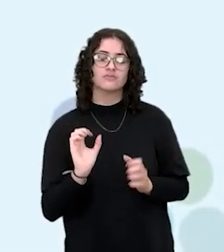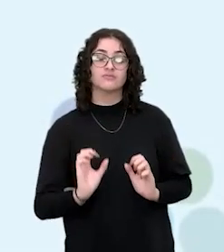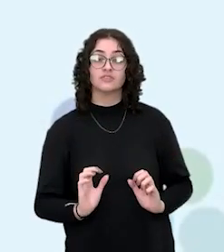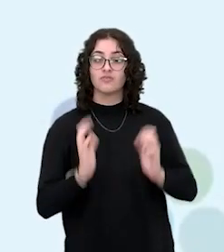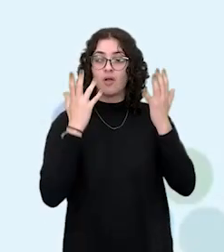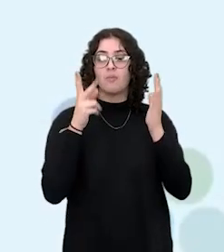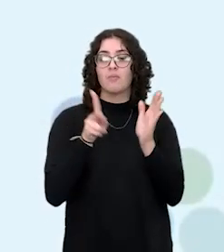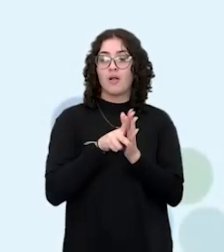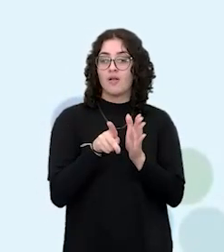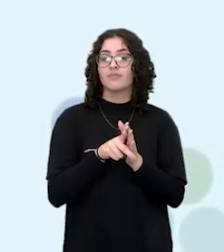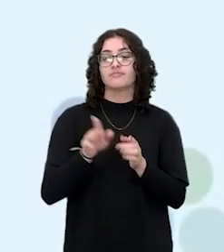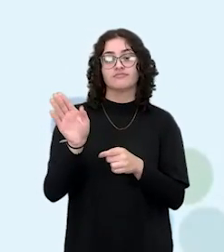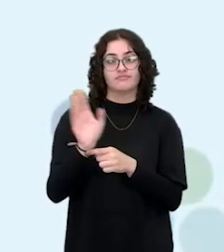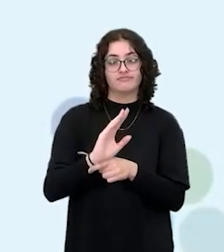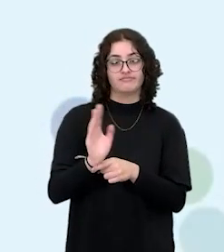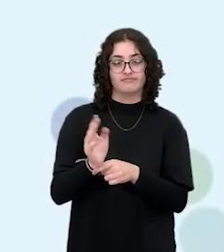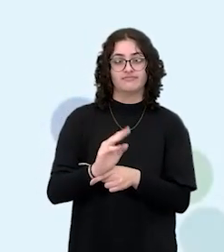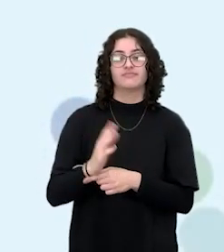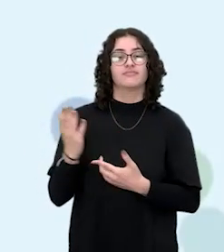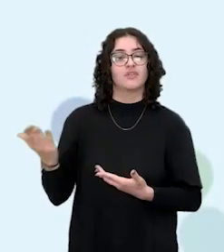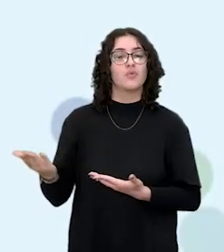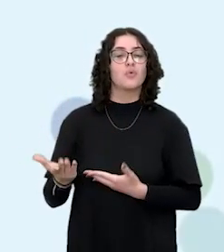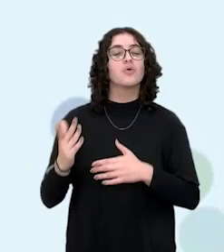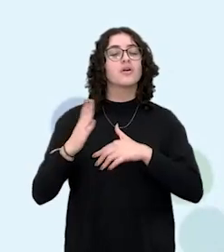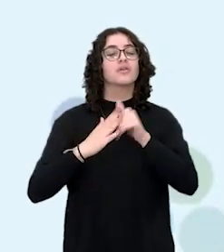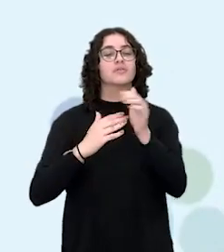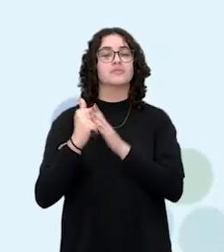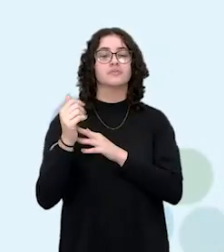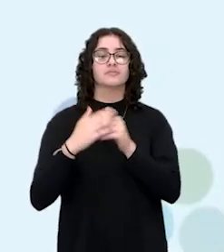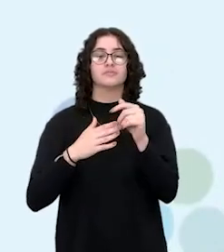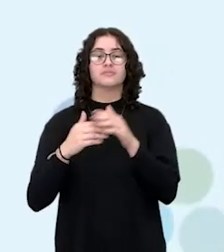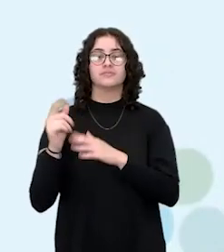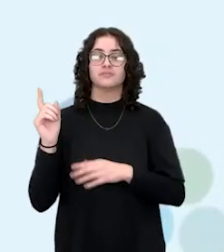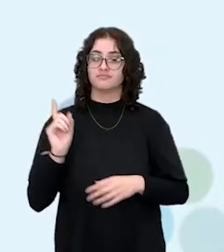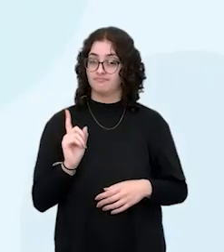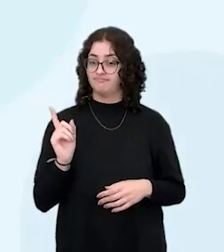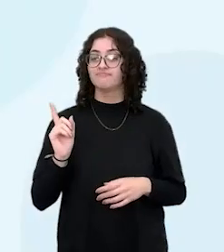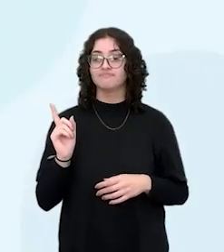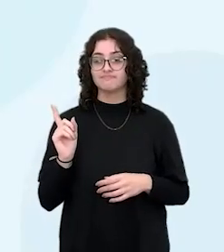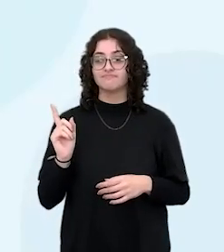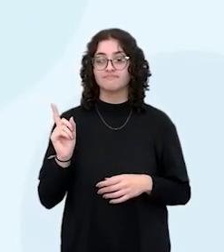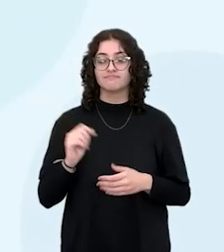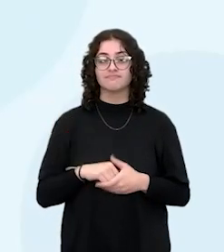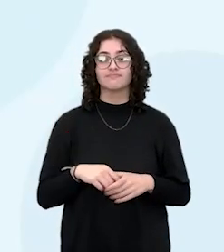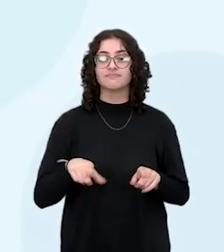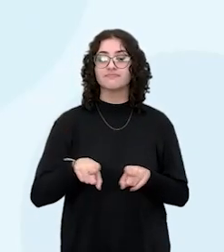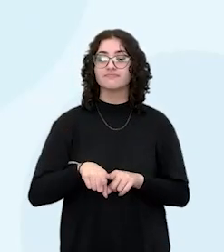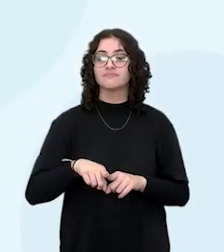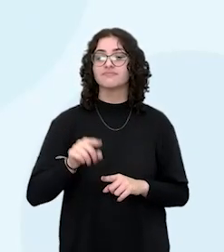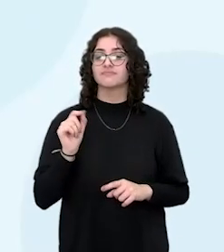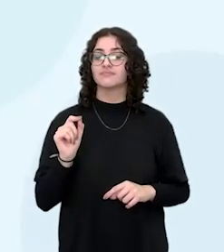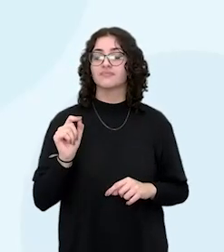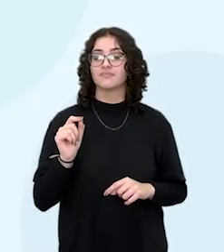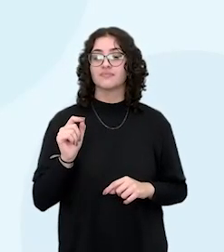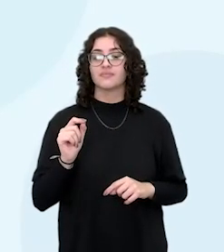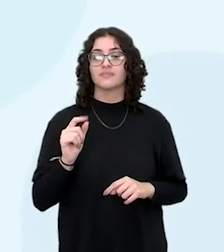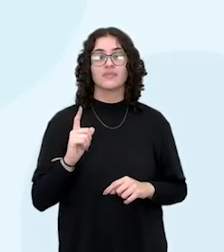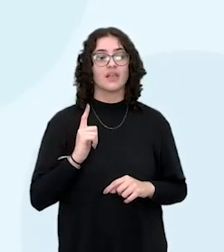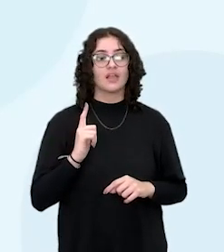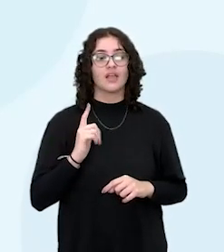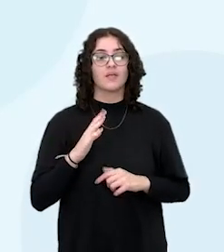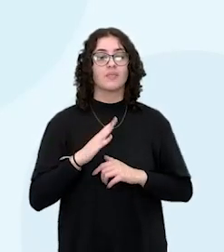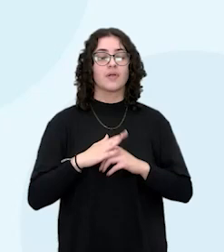gente está olhando aqui a habilidade da BNCC, né? E também tem a habilidade